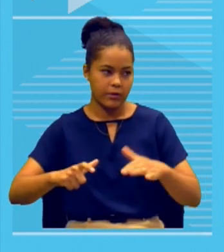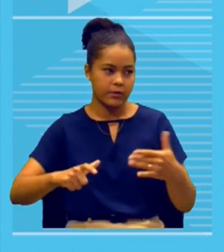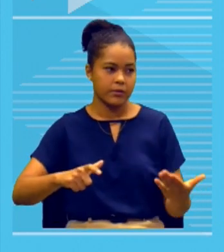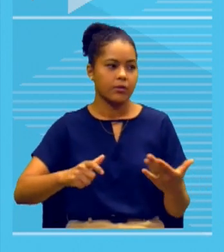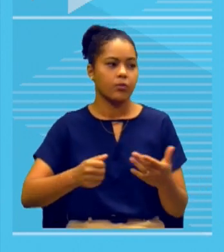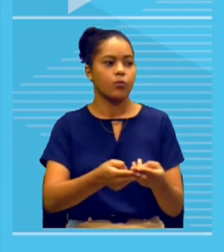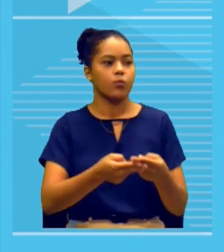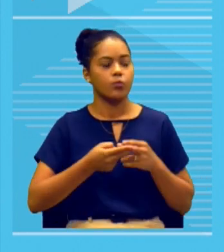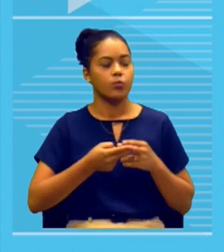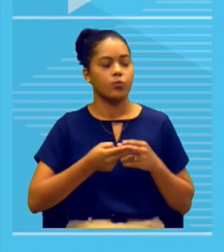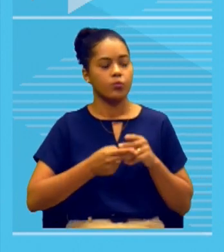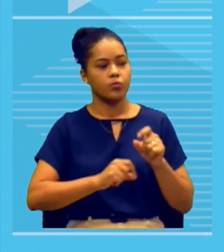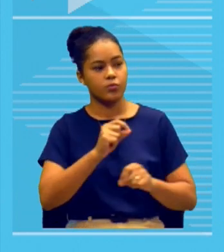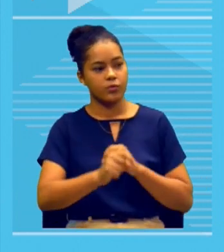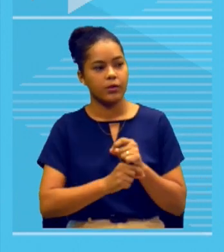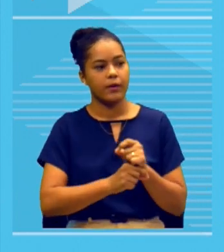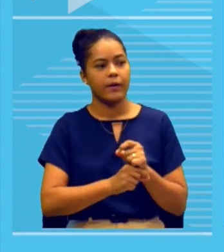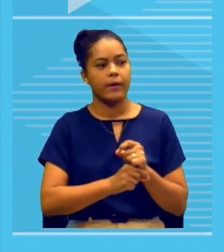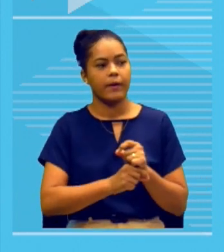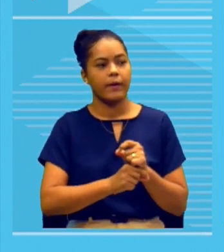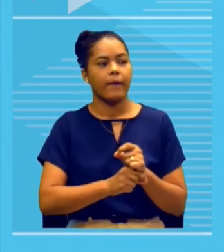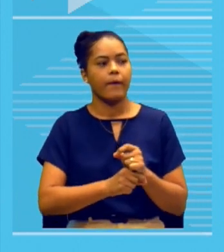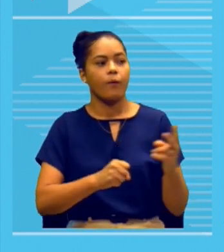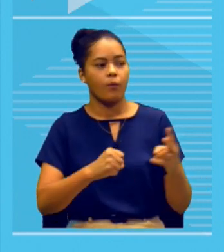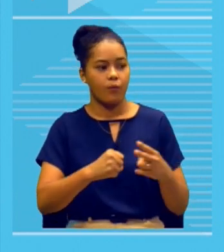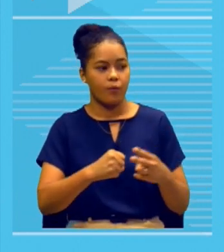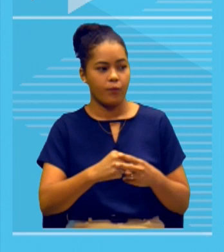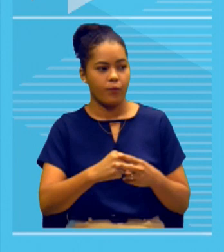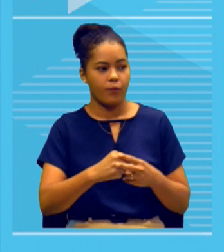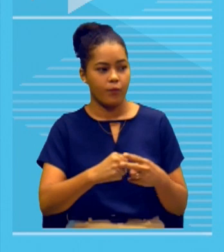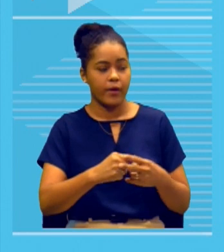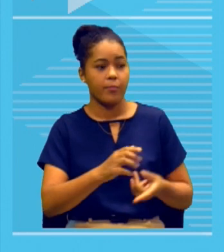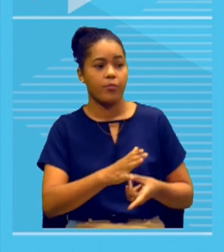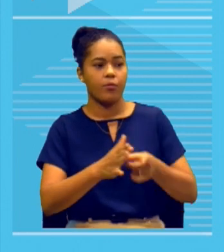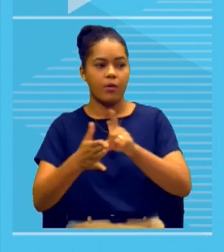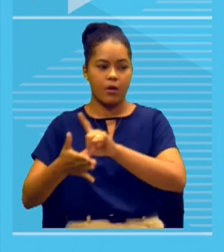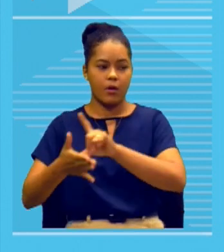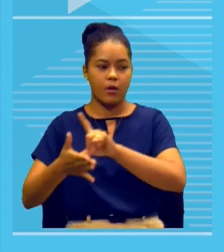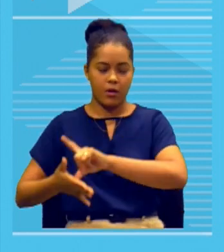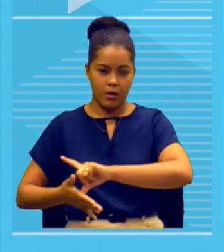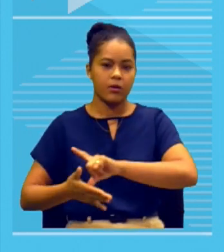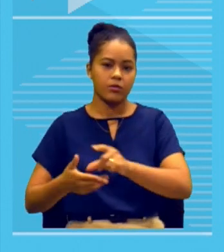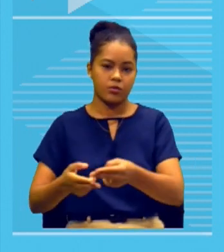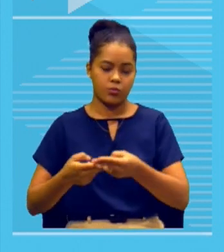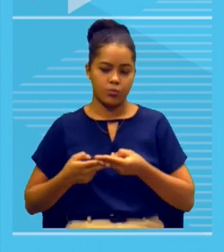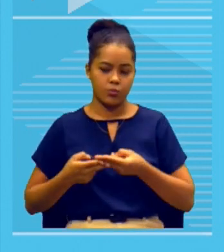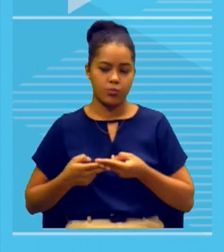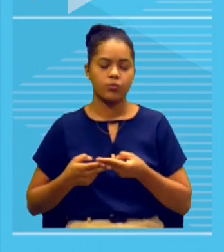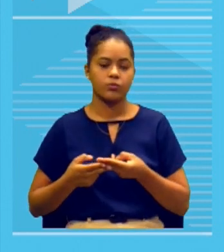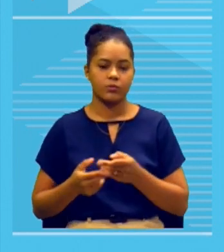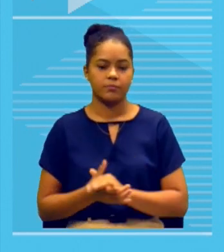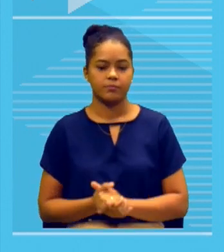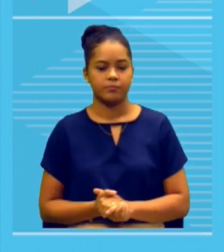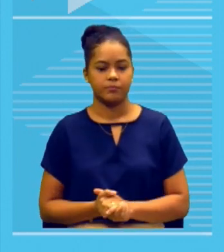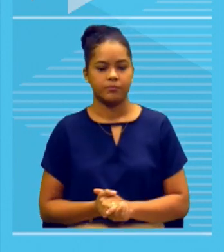aqui se trabalha muito aqui se trabalha muito